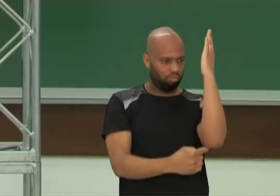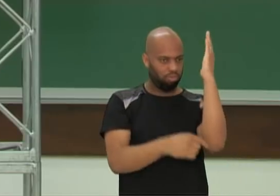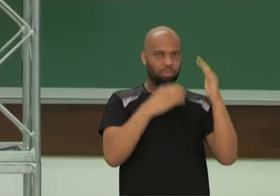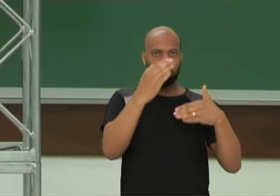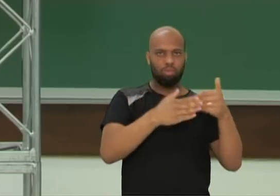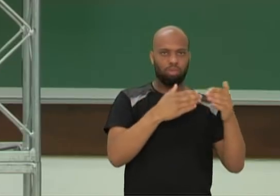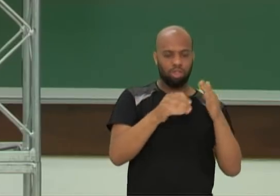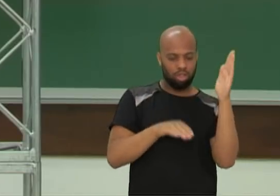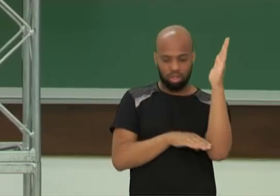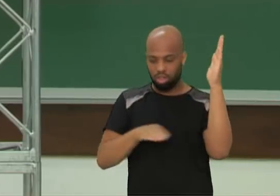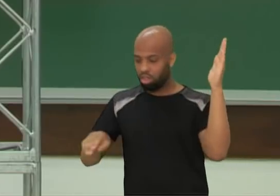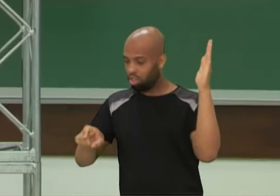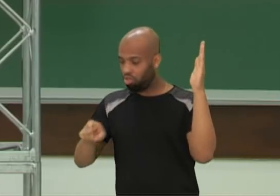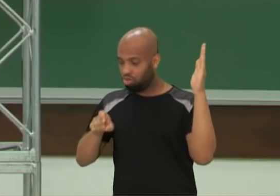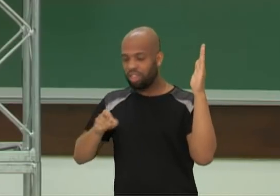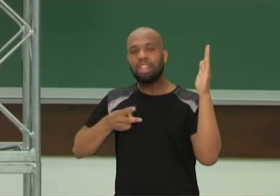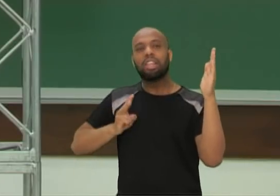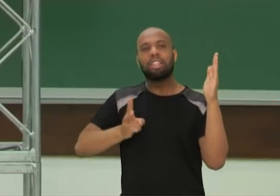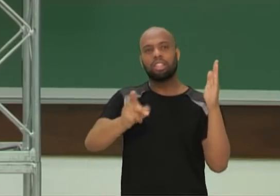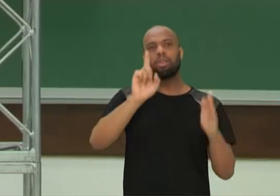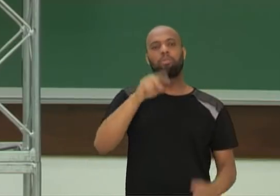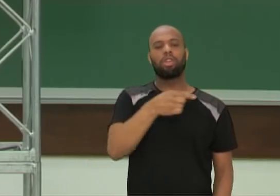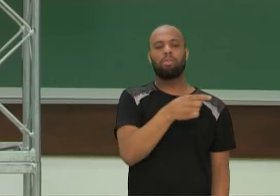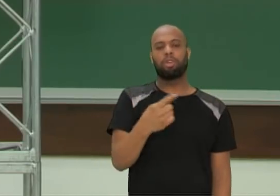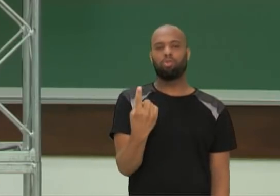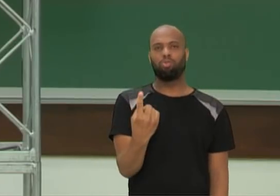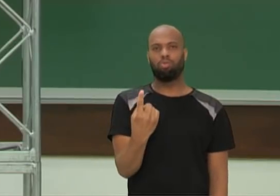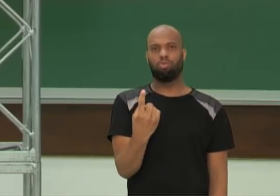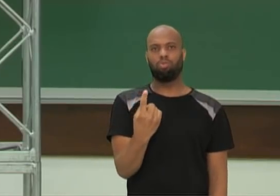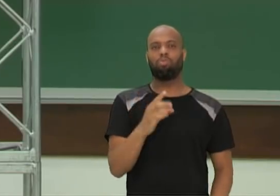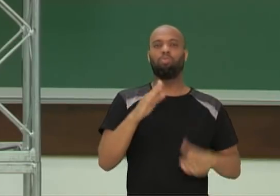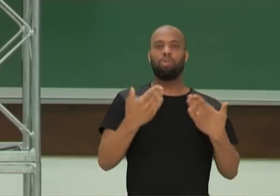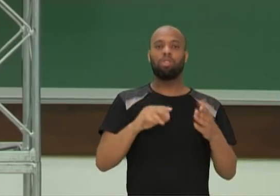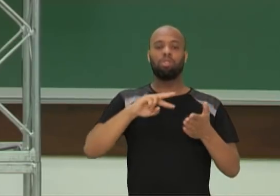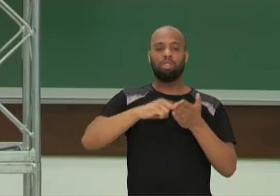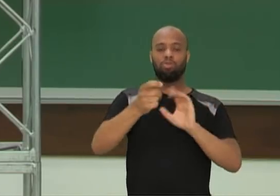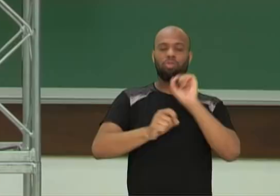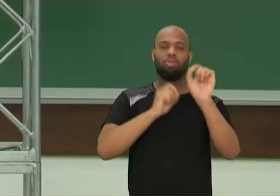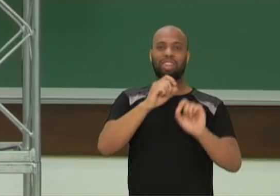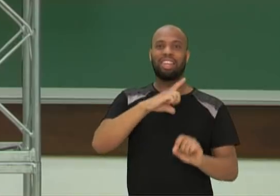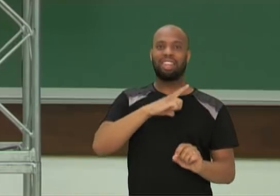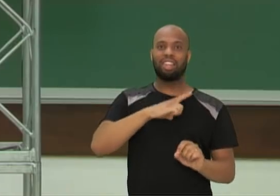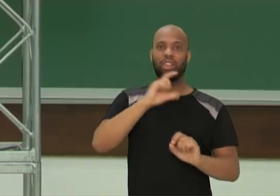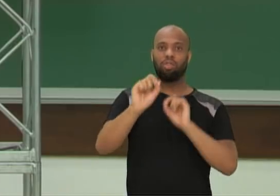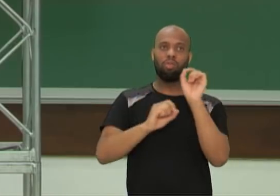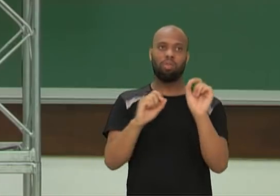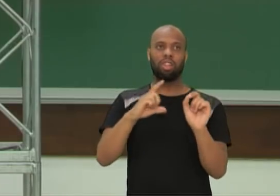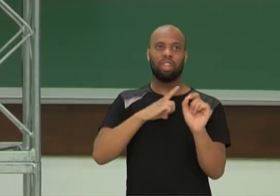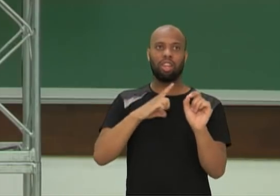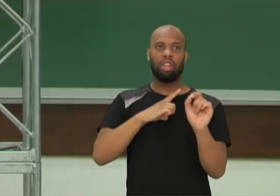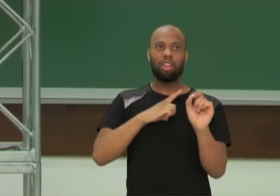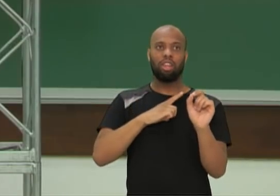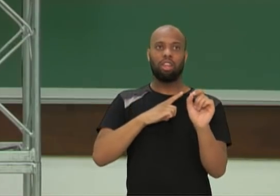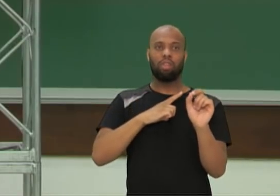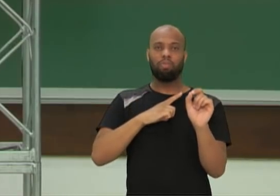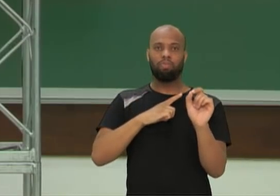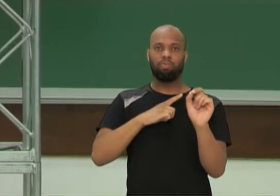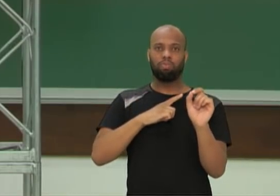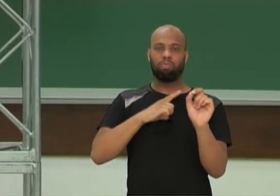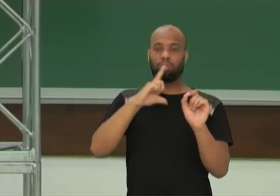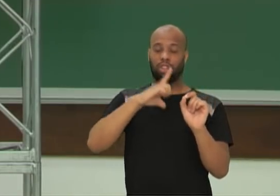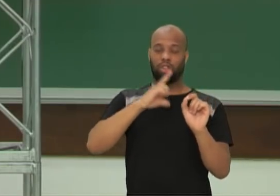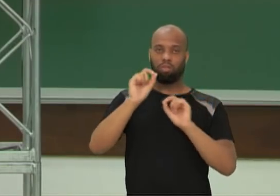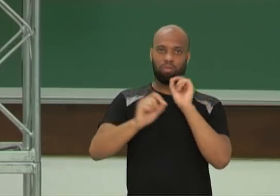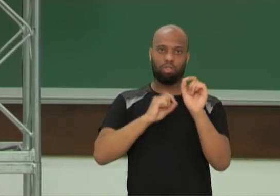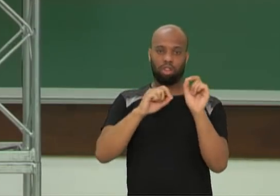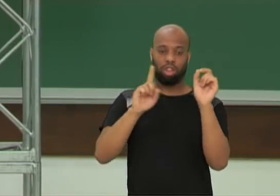o x sempre será menos 1. Então, isso quer dizer que a reta vai estar lá paralela ao eixo Y